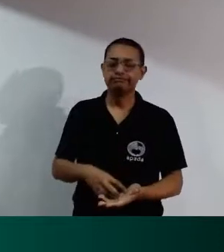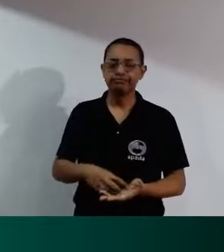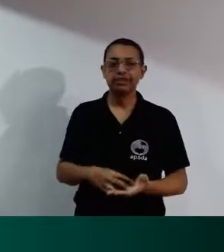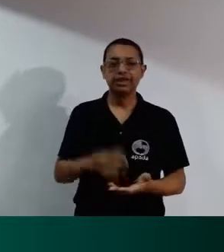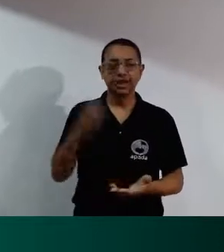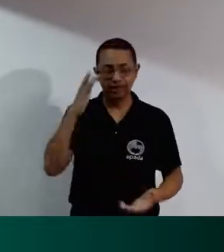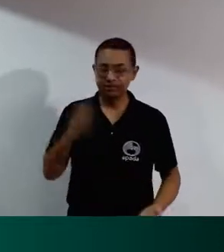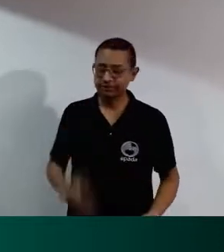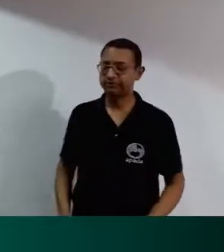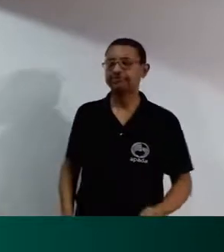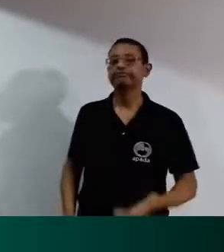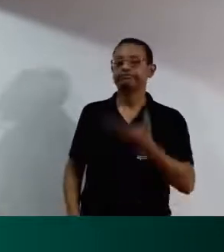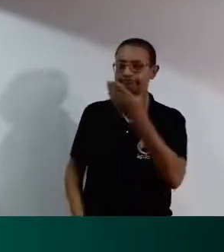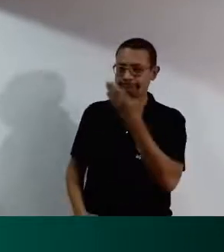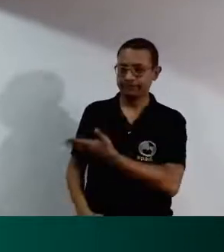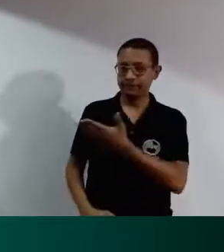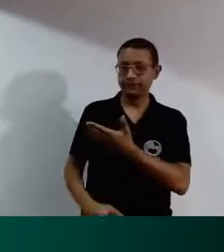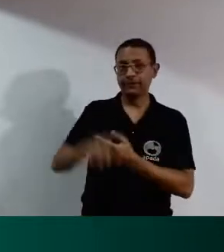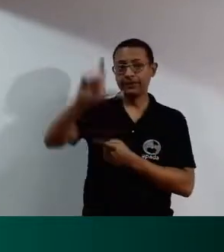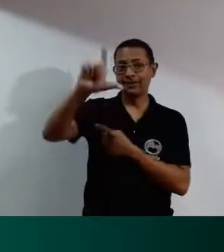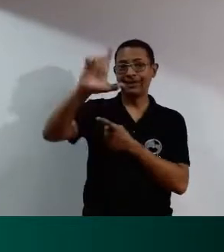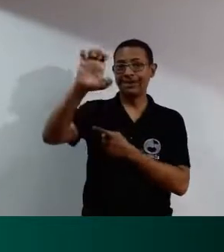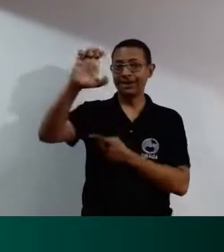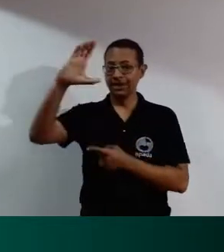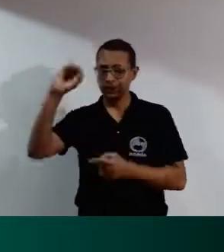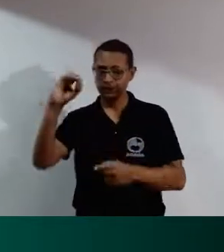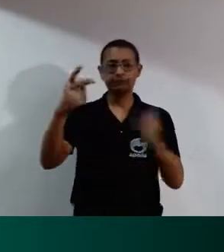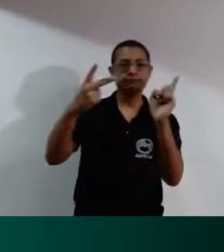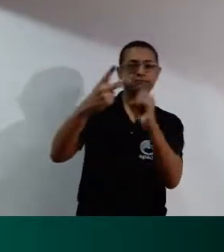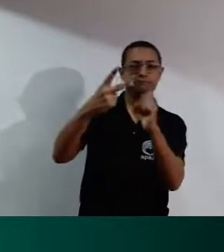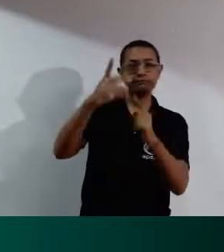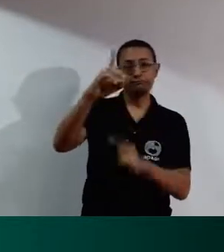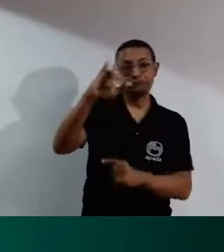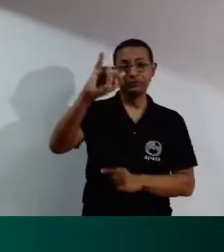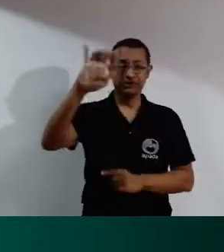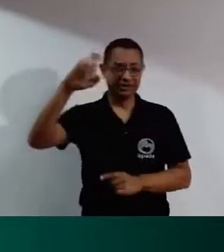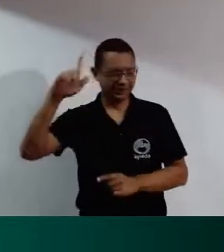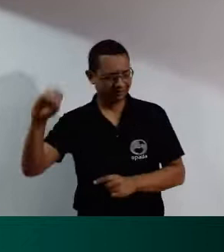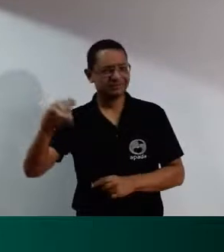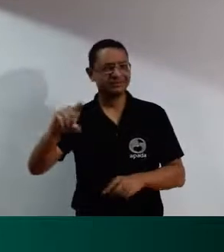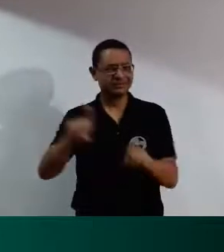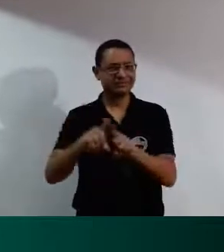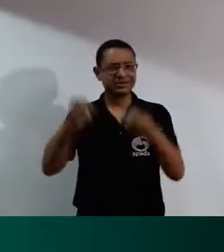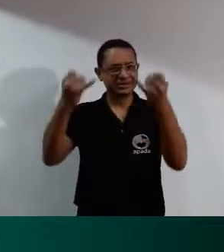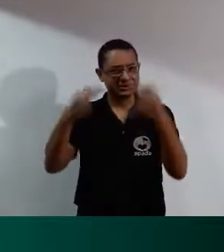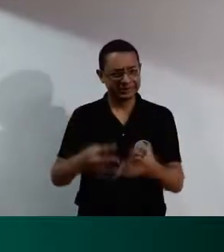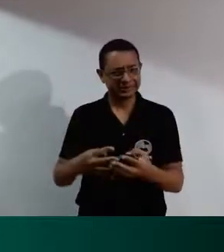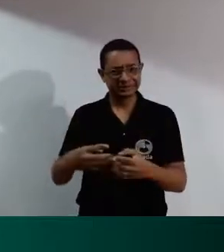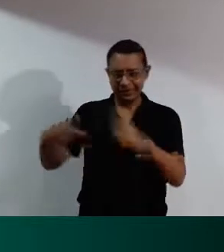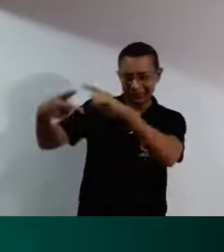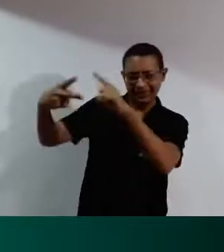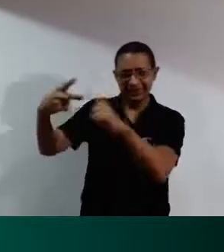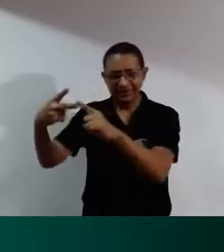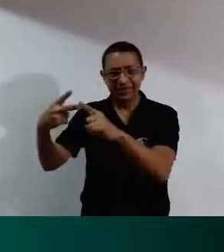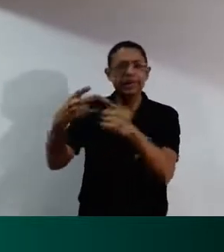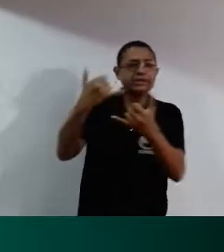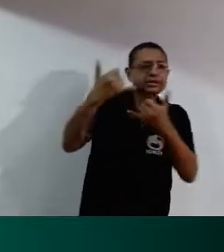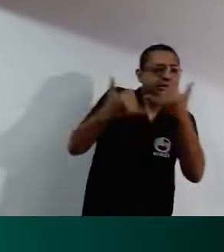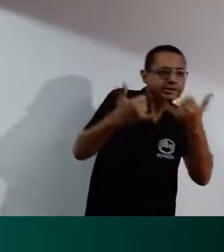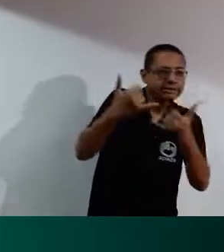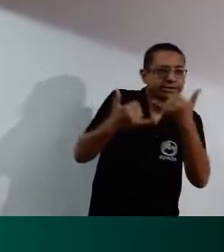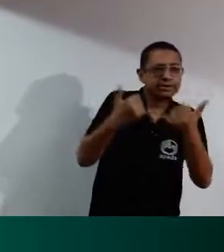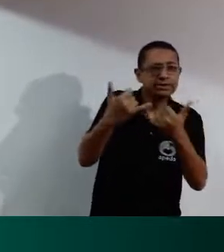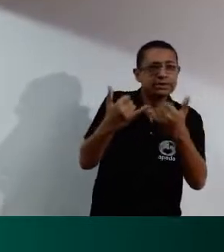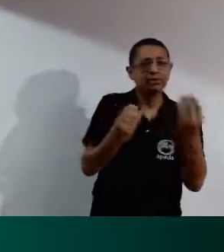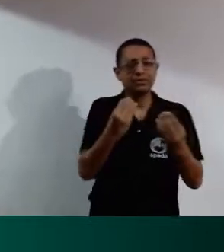Léo e Diego vão falar sobre isso porque eles usam também humor na aspereza